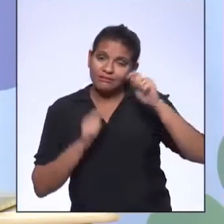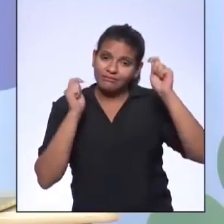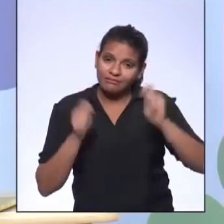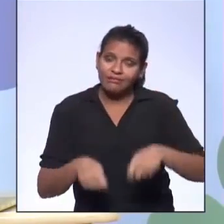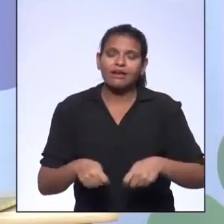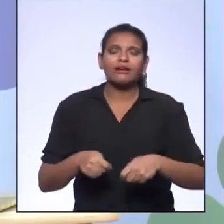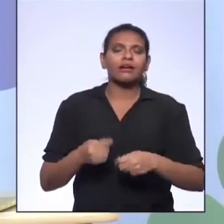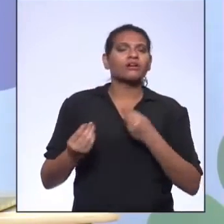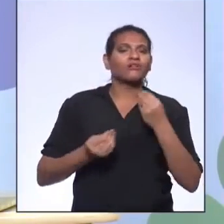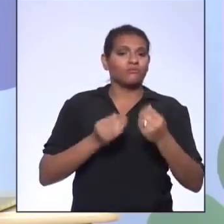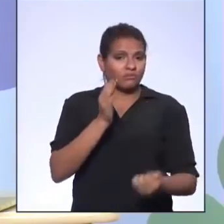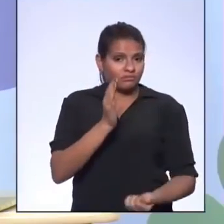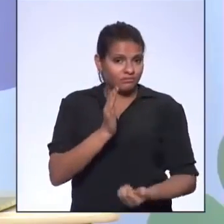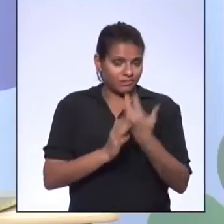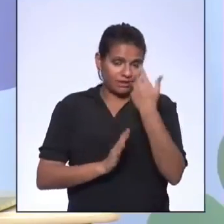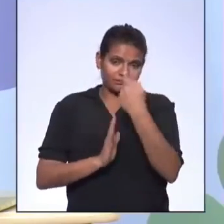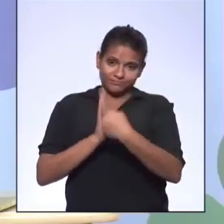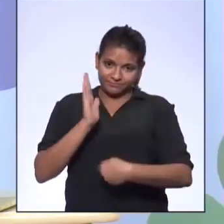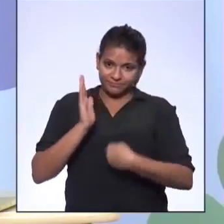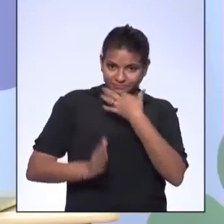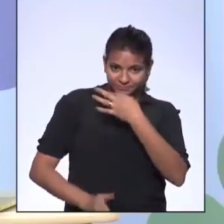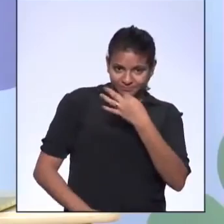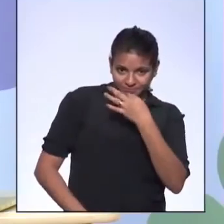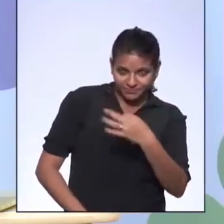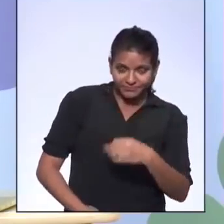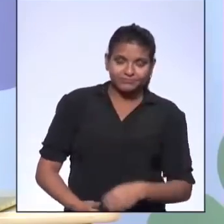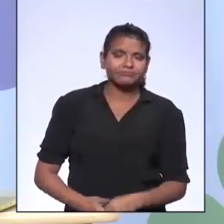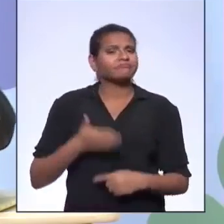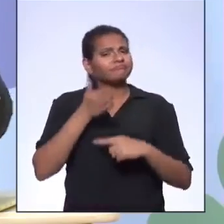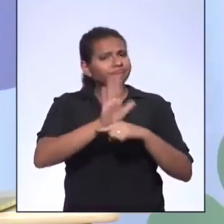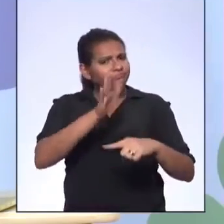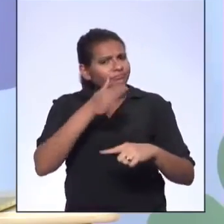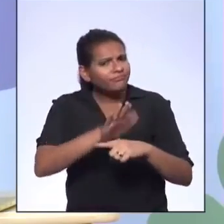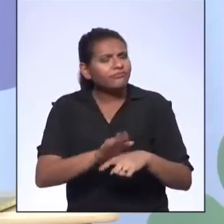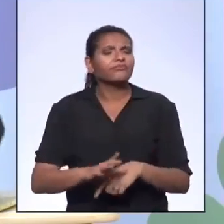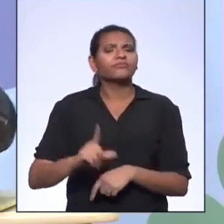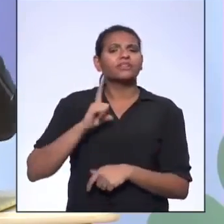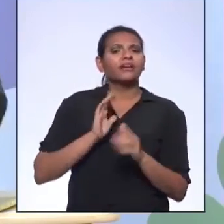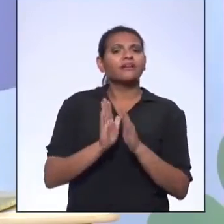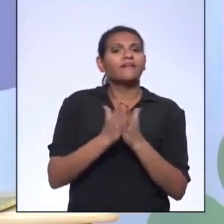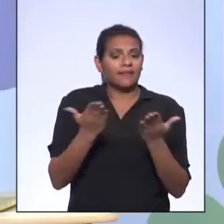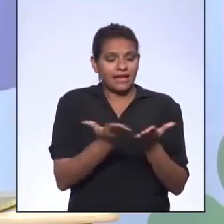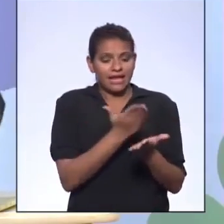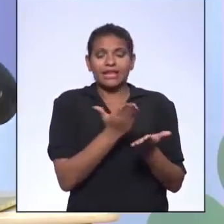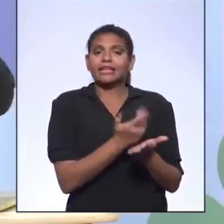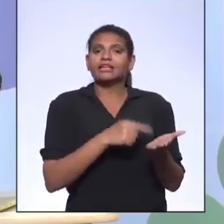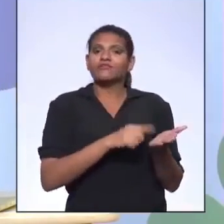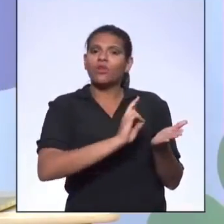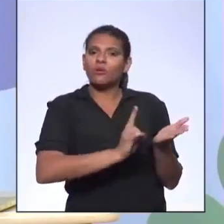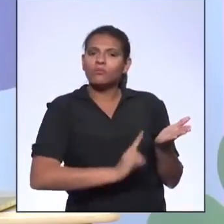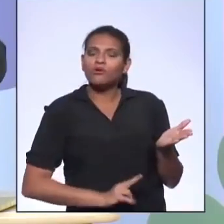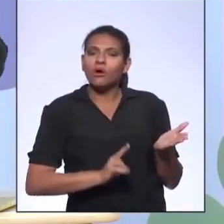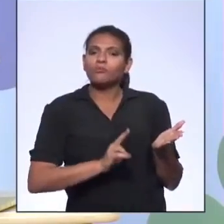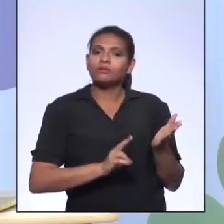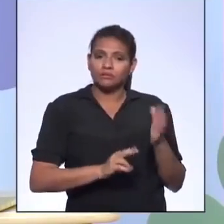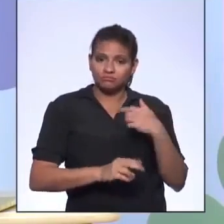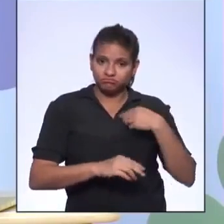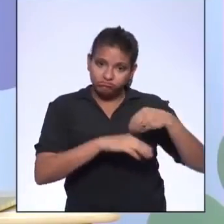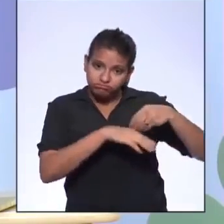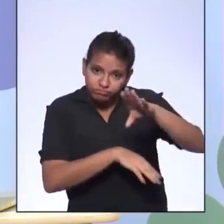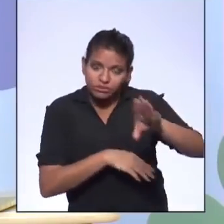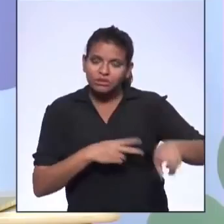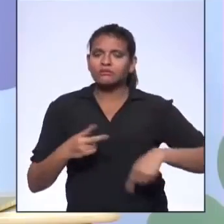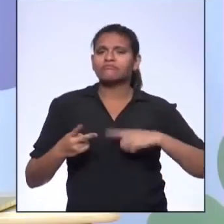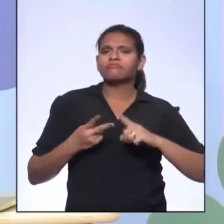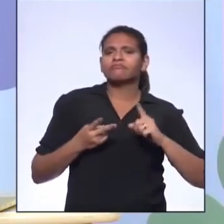produção desse artigo de opinião, dando repertório para vocês. Indicamos livros, artigos, revistas, entrevistas e assim